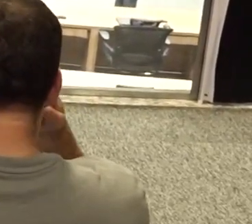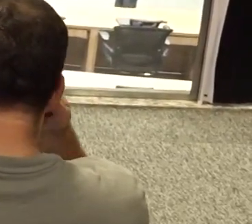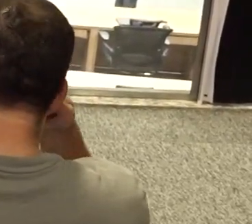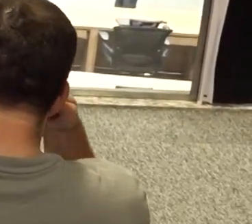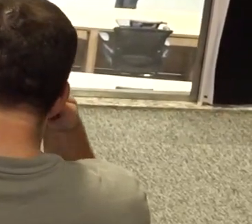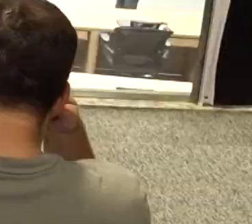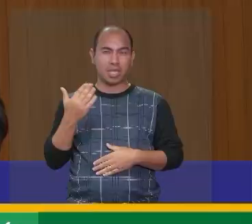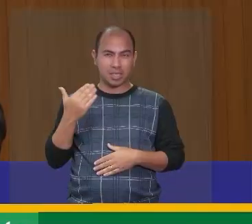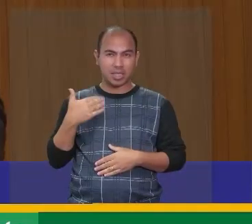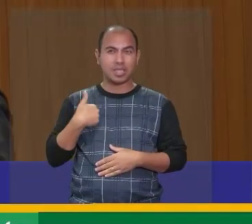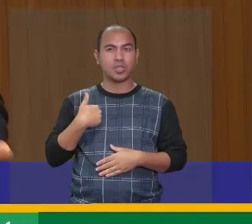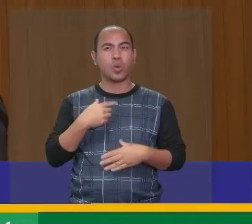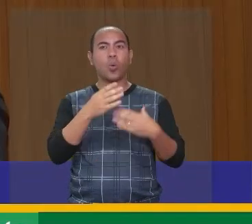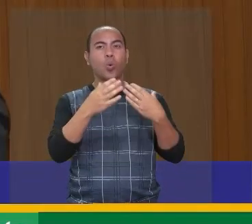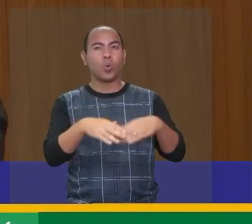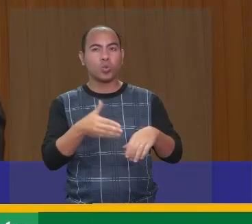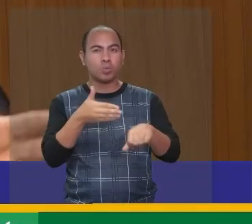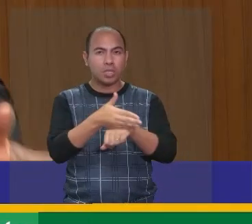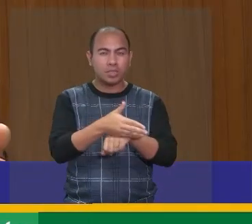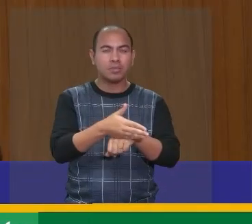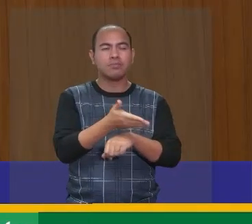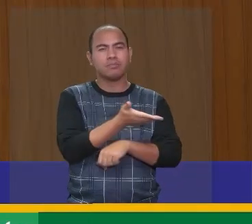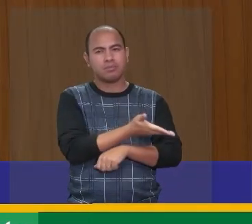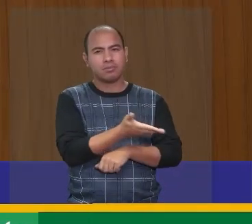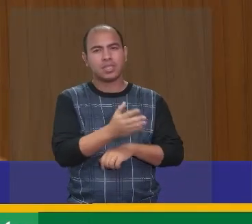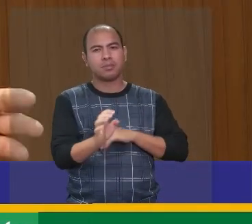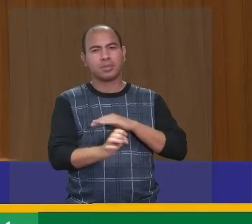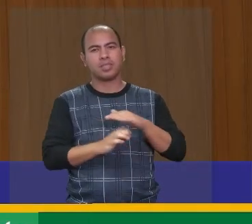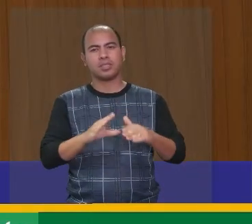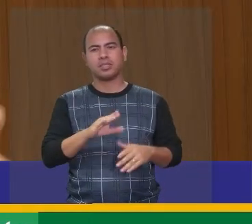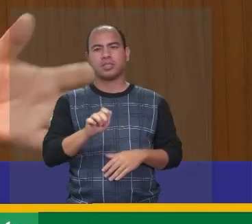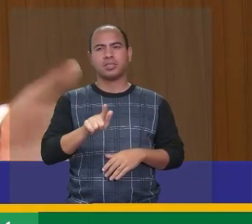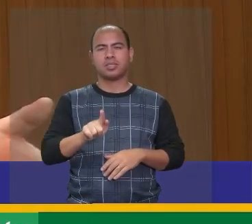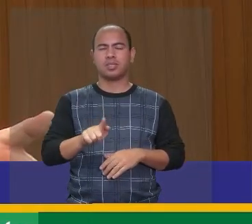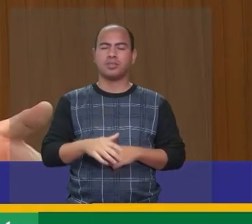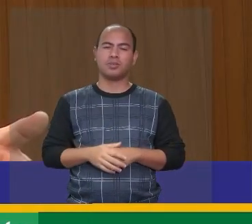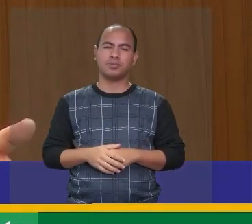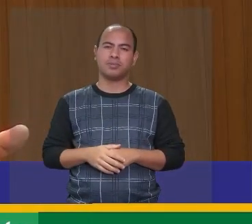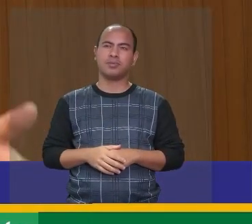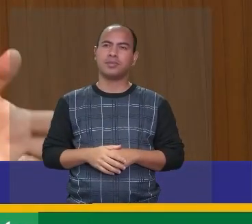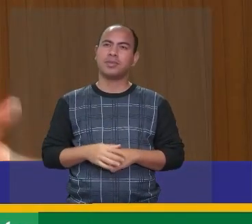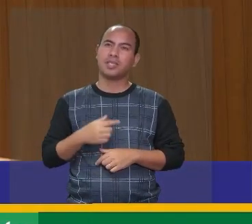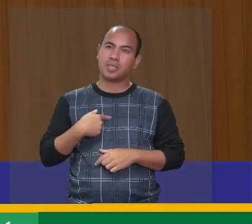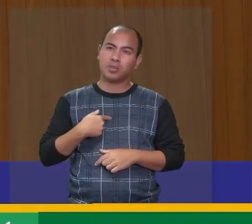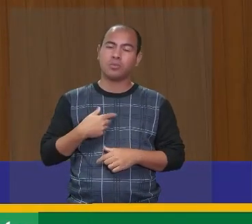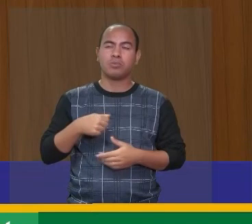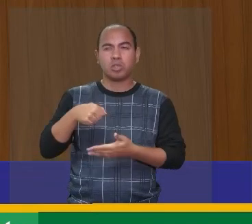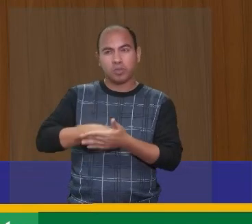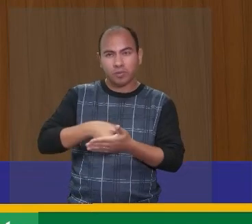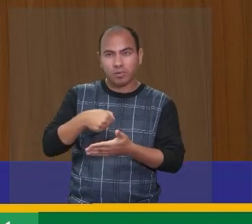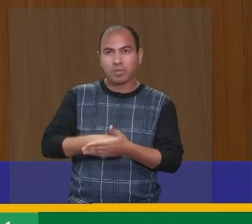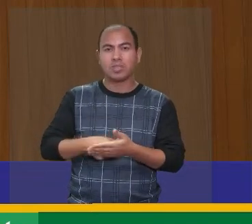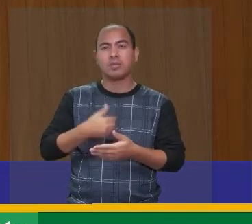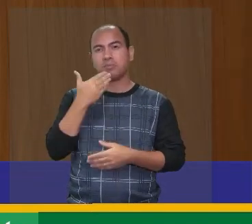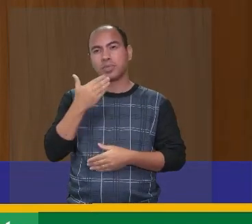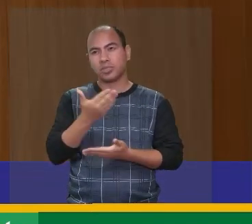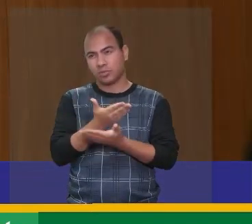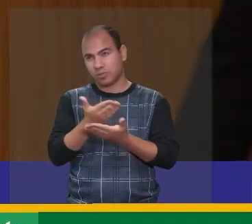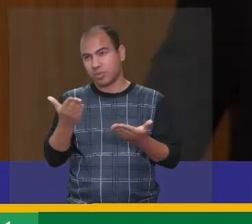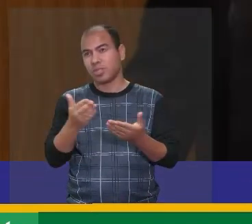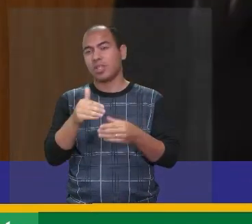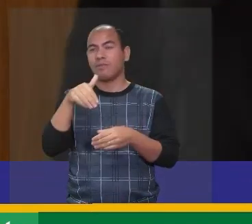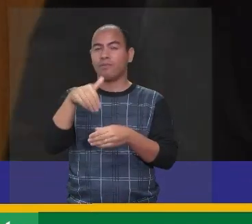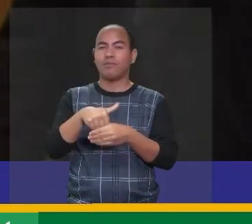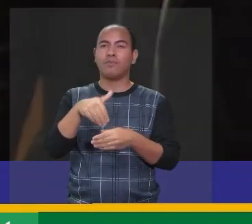pelo executivo eu venho aqui defender e pedir os colegas para que possa votar no nosso projeto da